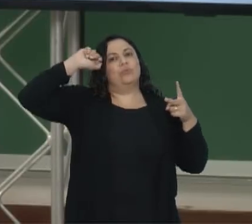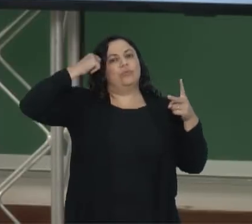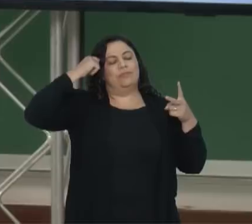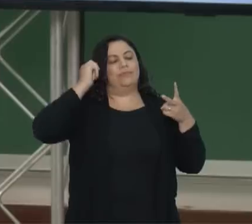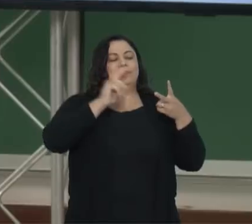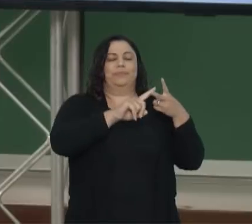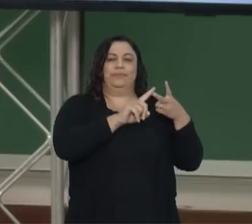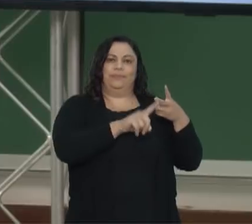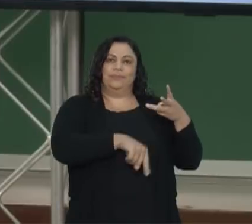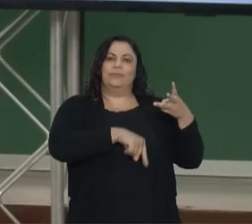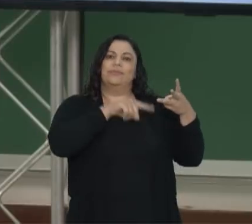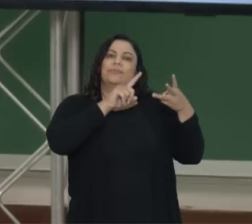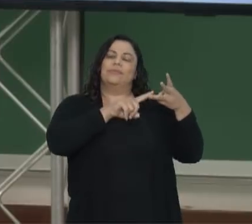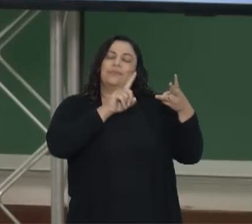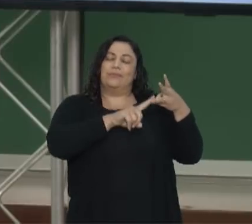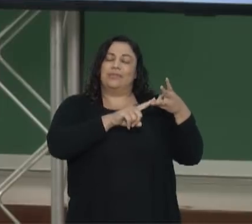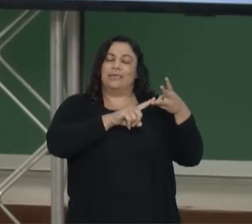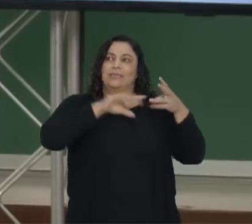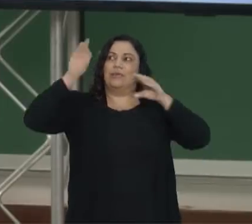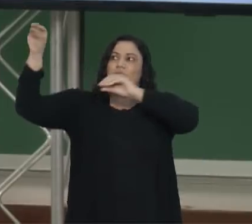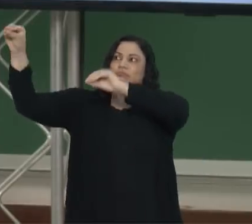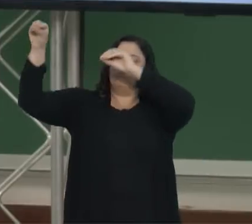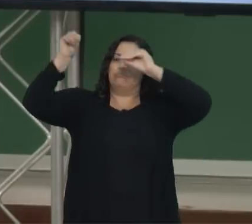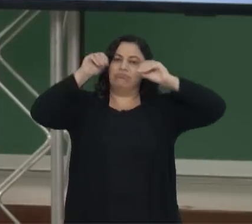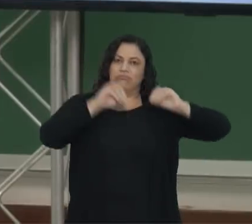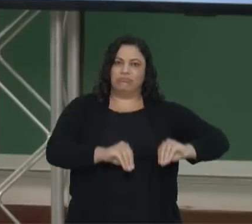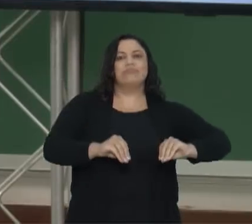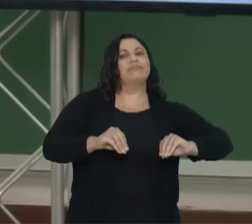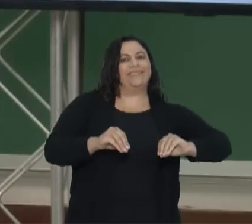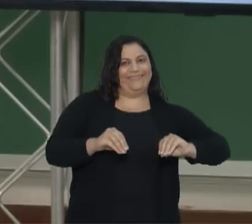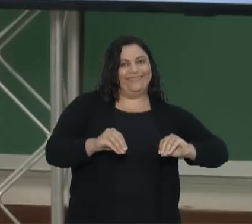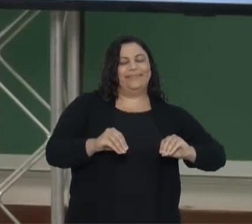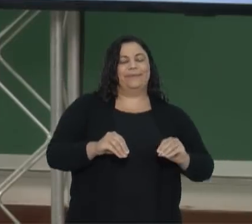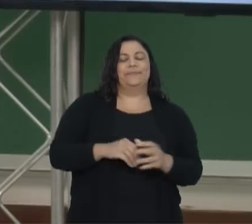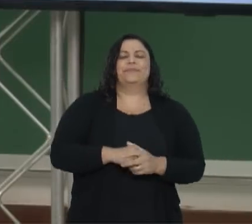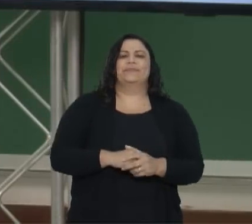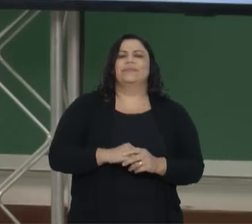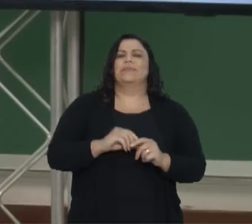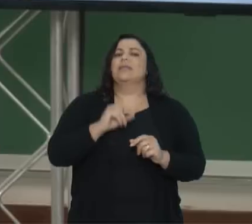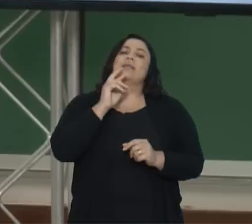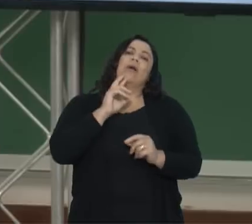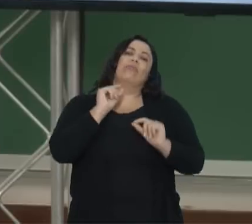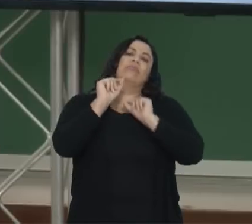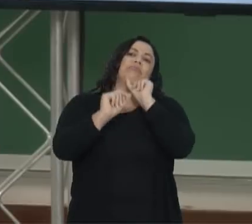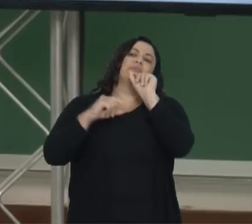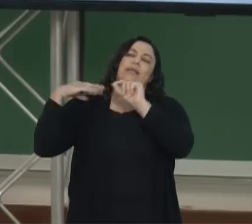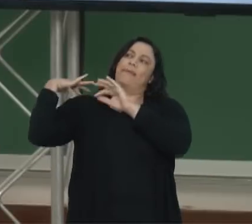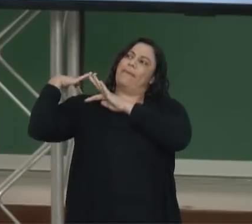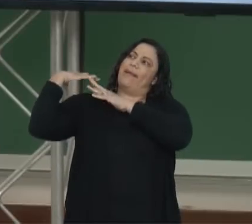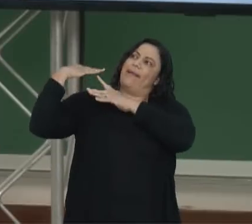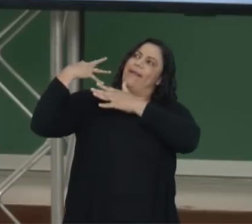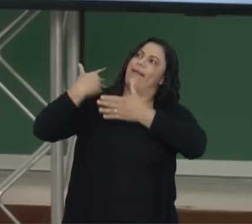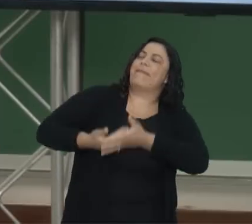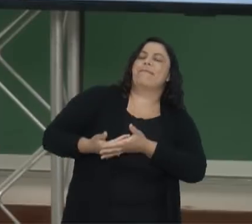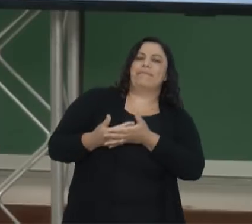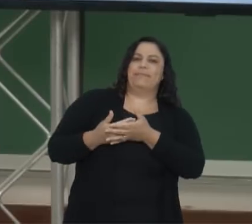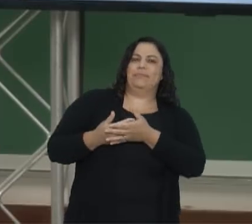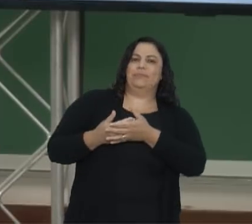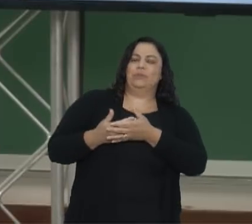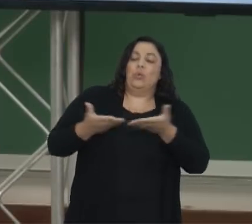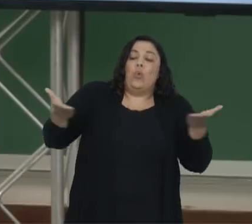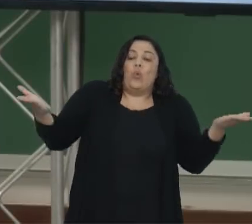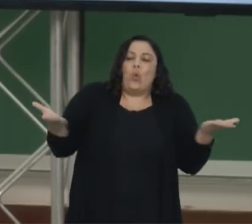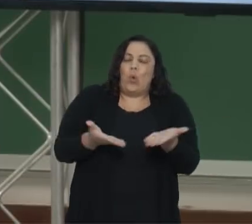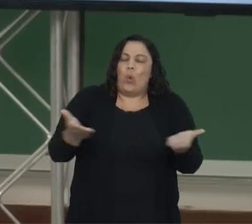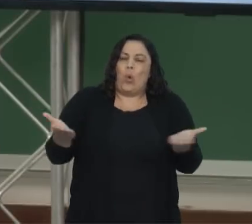desses povos para a formação da população e para o resultado dela que somos nós hoje. Lembrando daquele conceito lá da